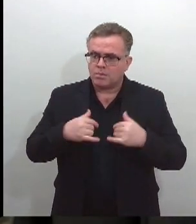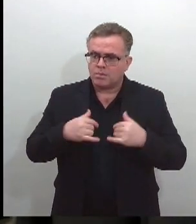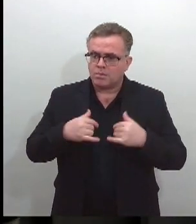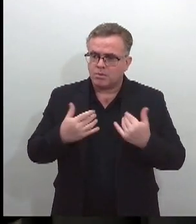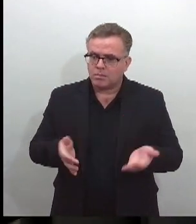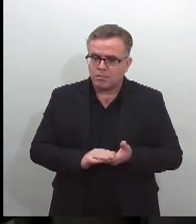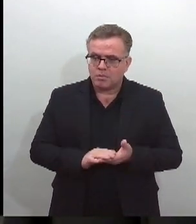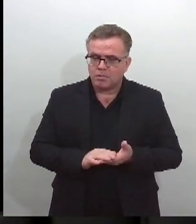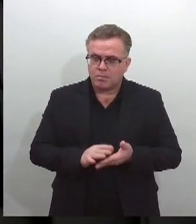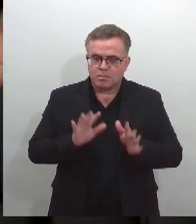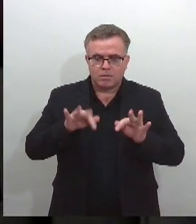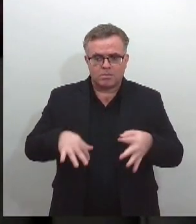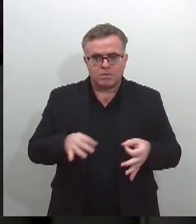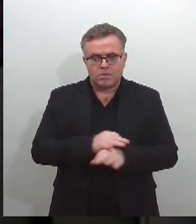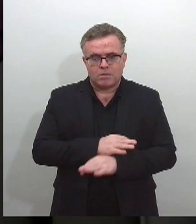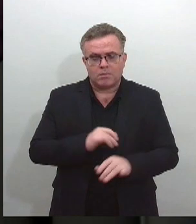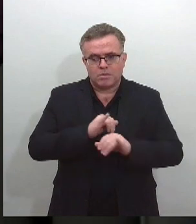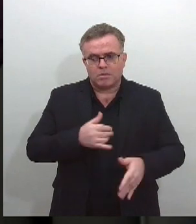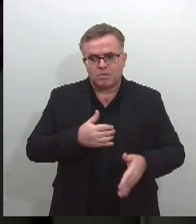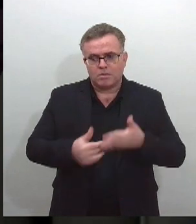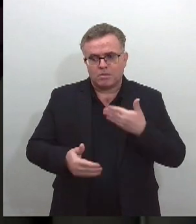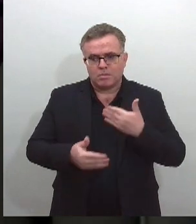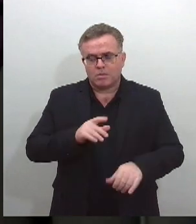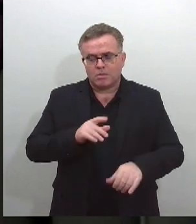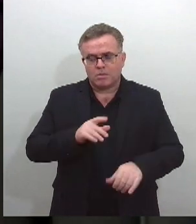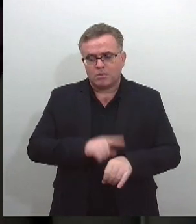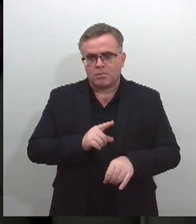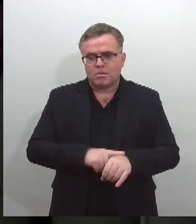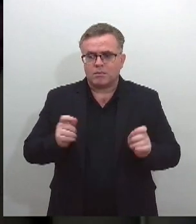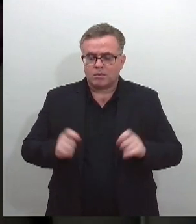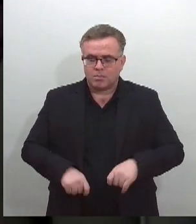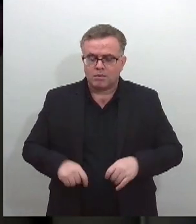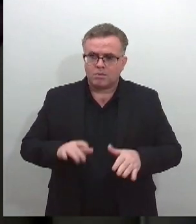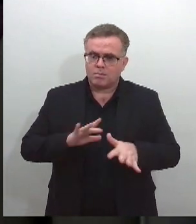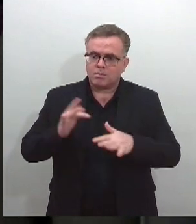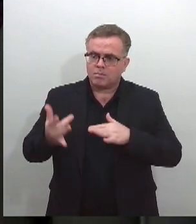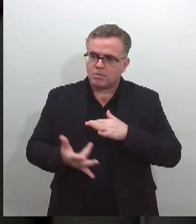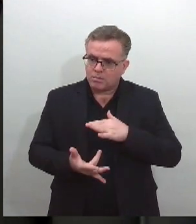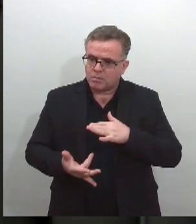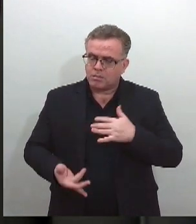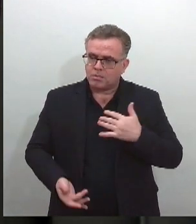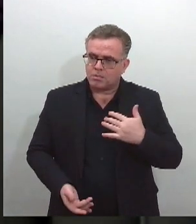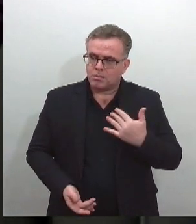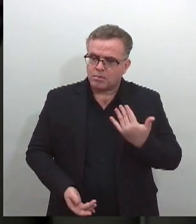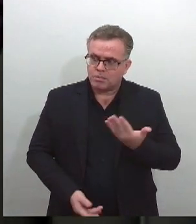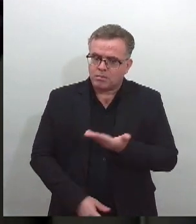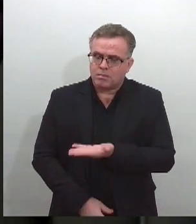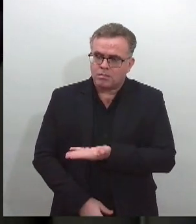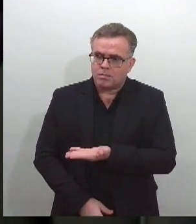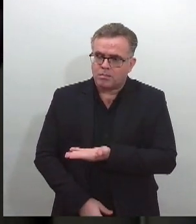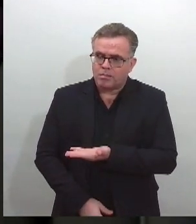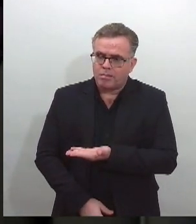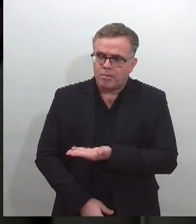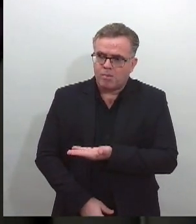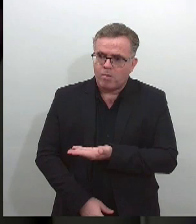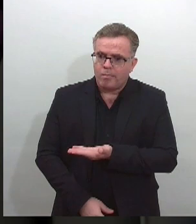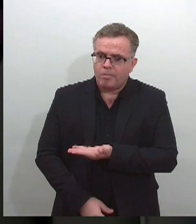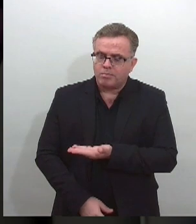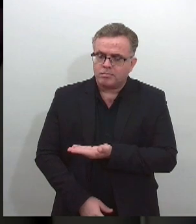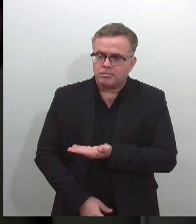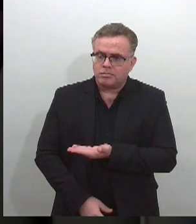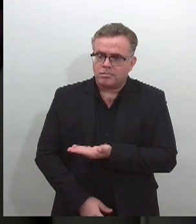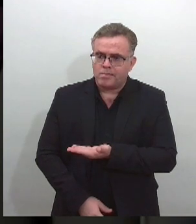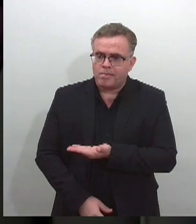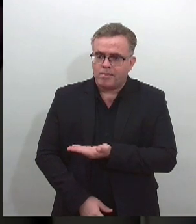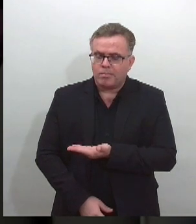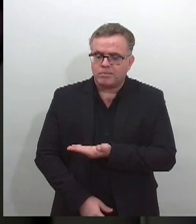aqui. Outras notícias você confere em nossas redes sociais, no Face e no Instagram, através do @TVAlese5.2,